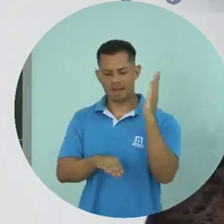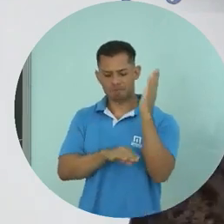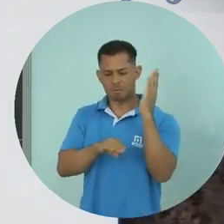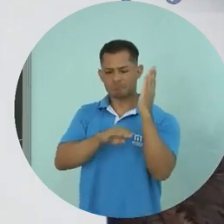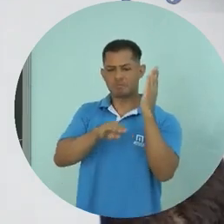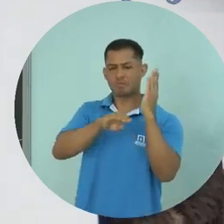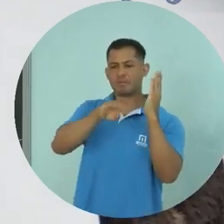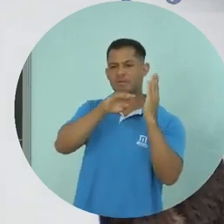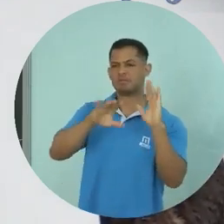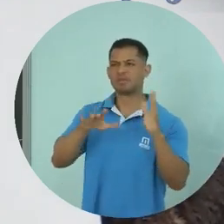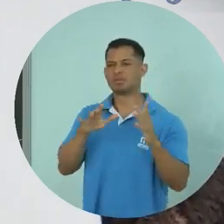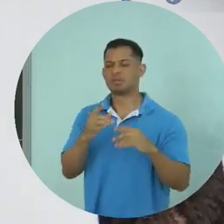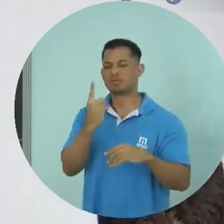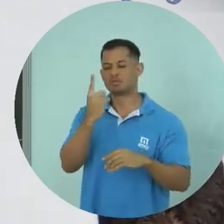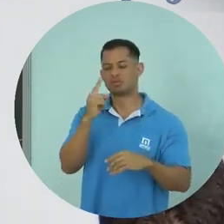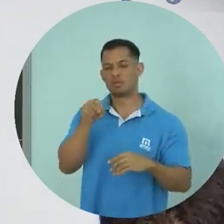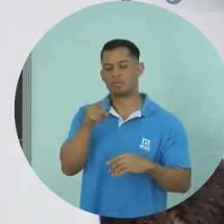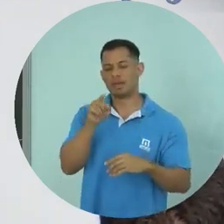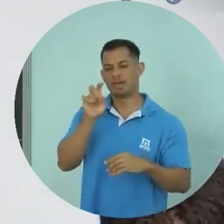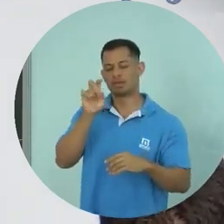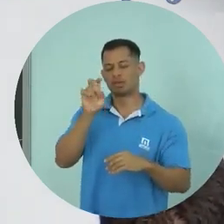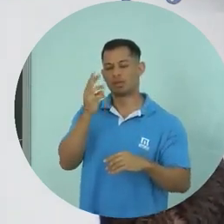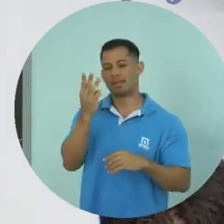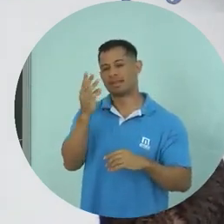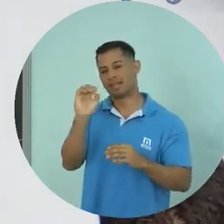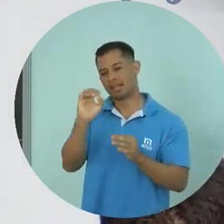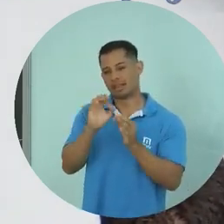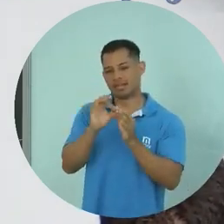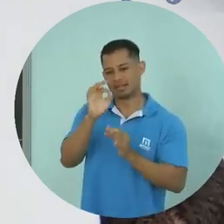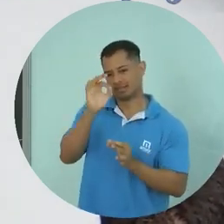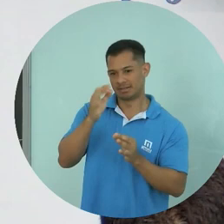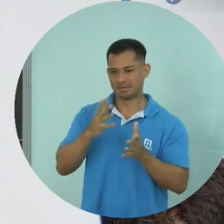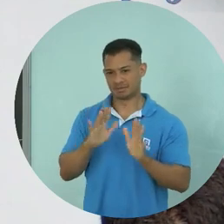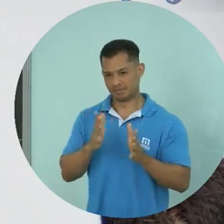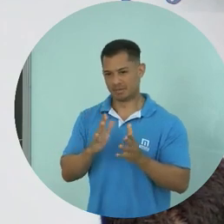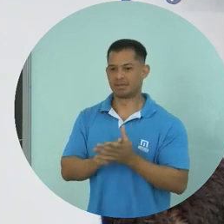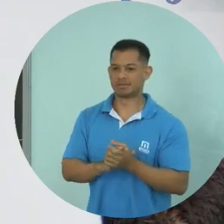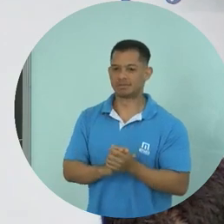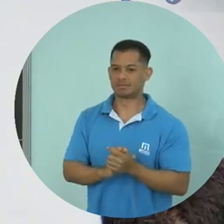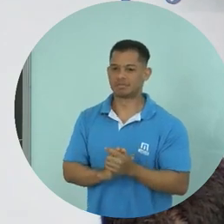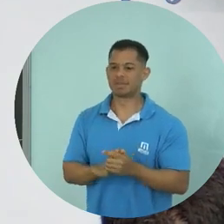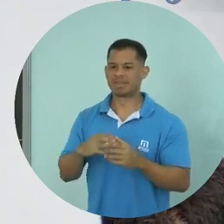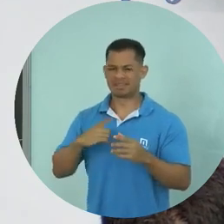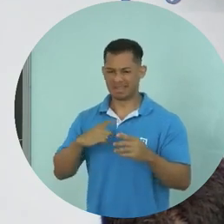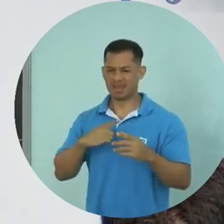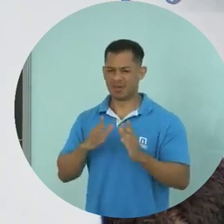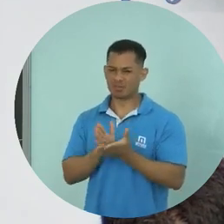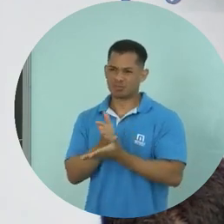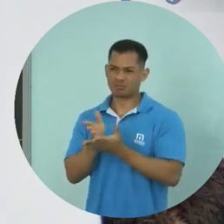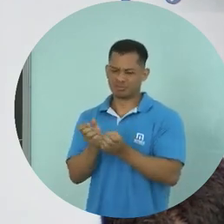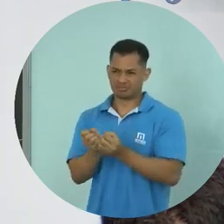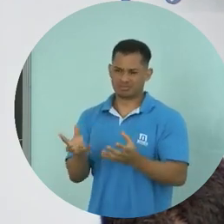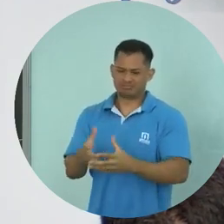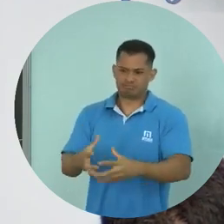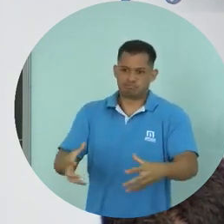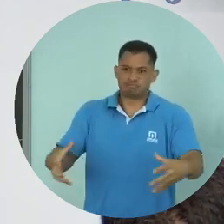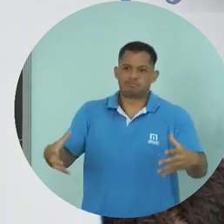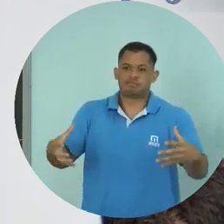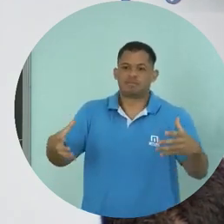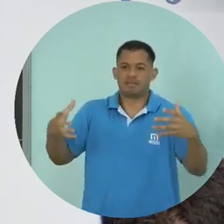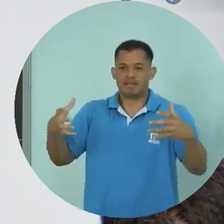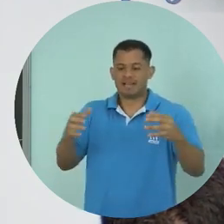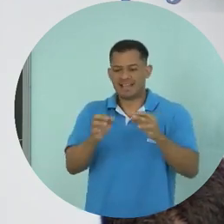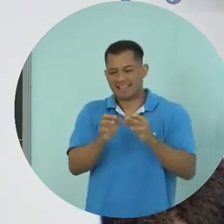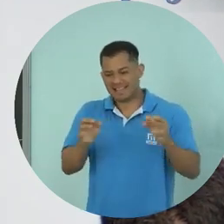aqui de 1,30 m, em blocos muito grandes, que a gente vai ver na frente. Isso resultava em volumes de 300, 400 metros